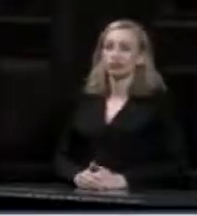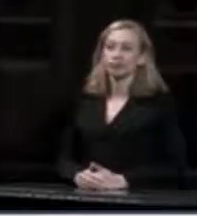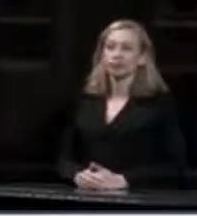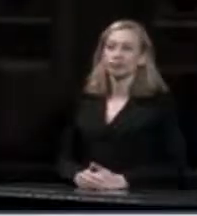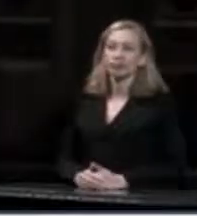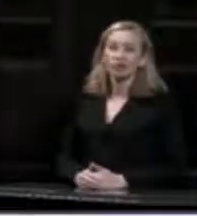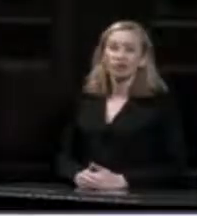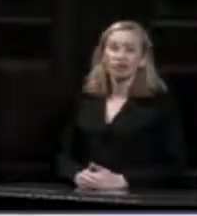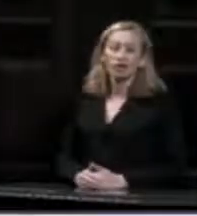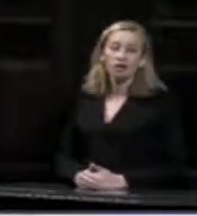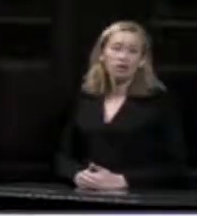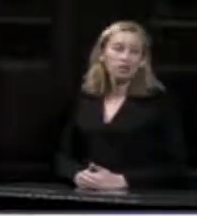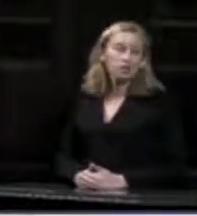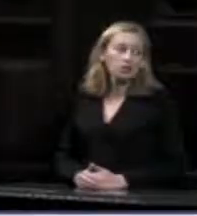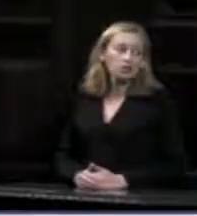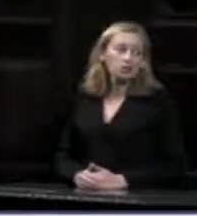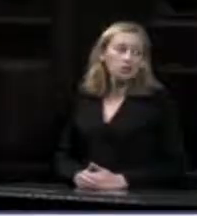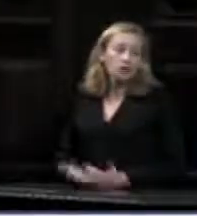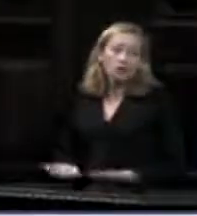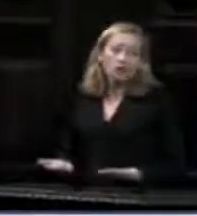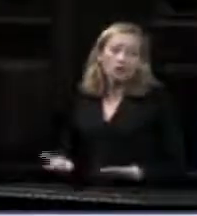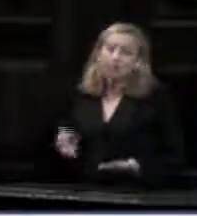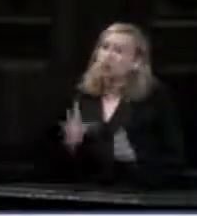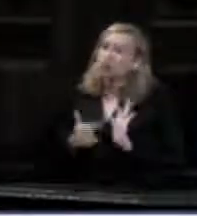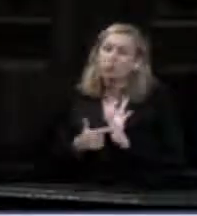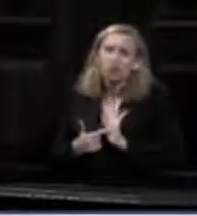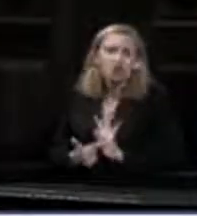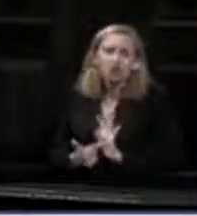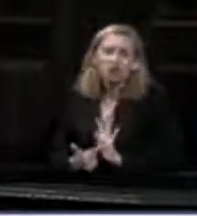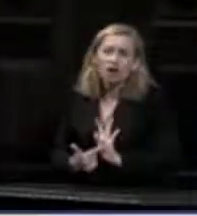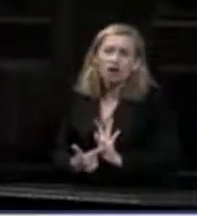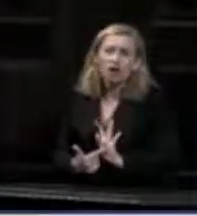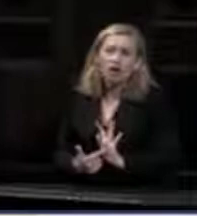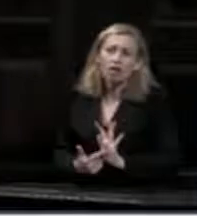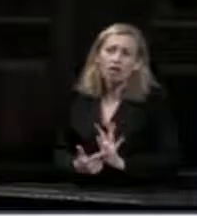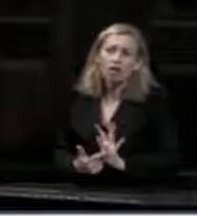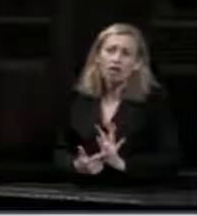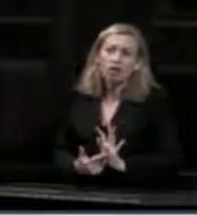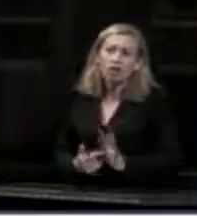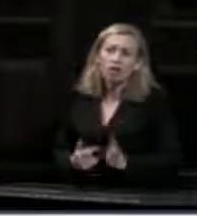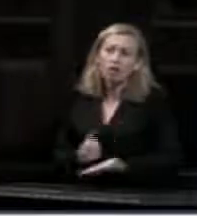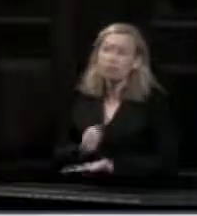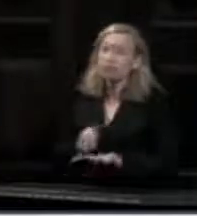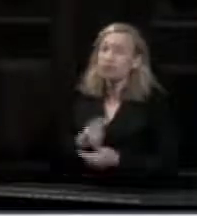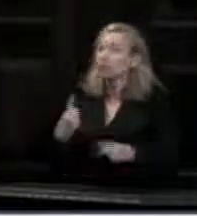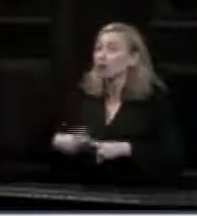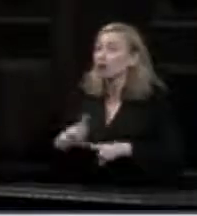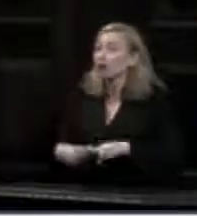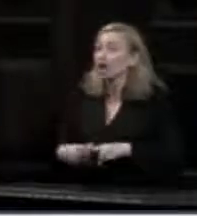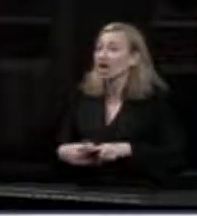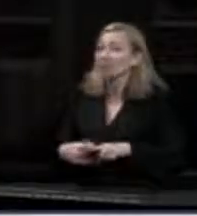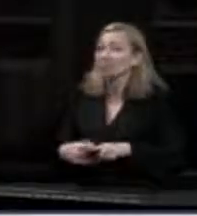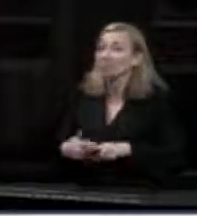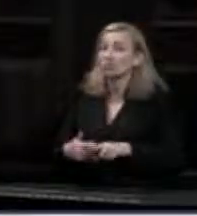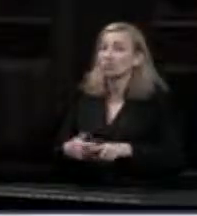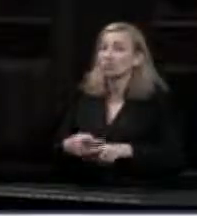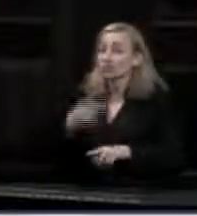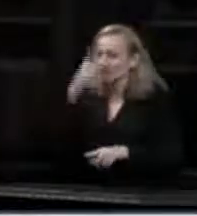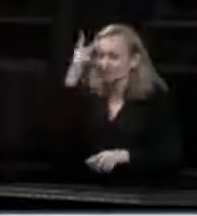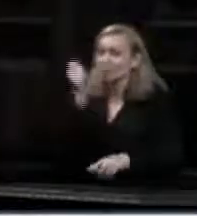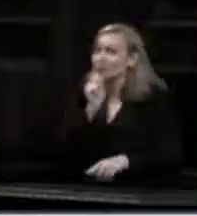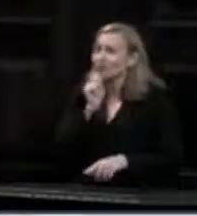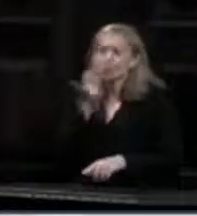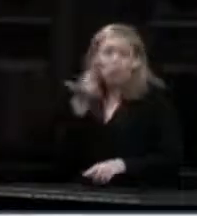tímida tão tímida porque ninguém consegue ter um volume de